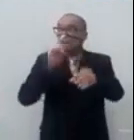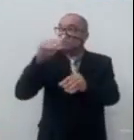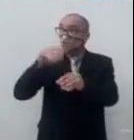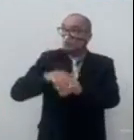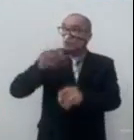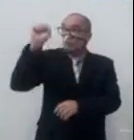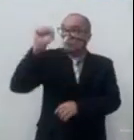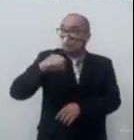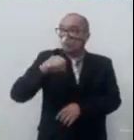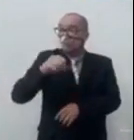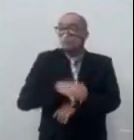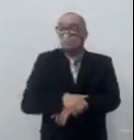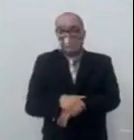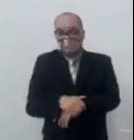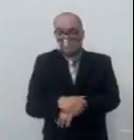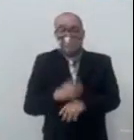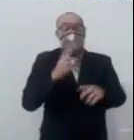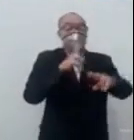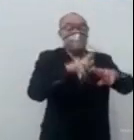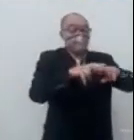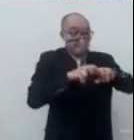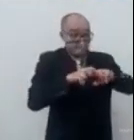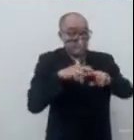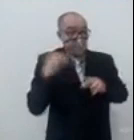sim. Porque